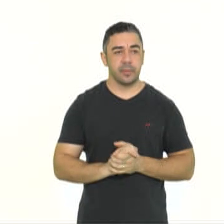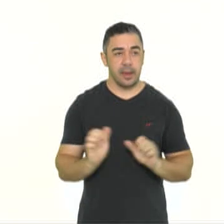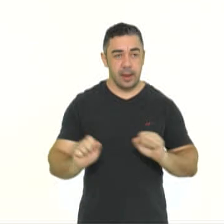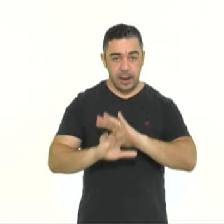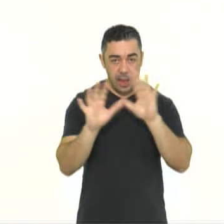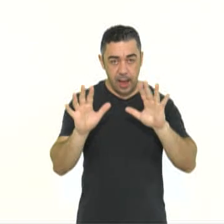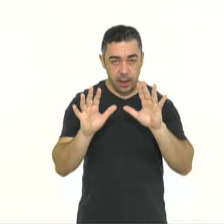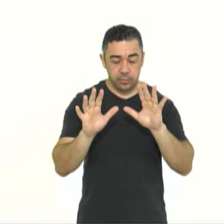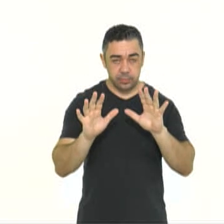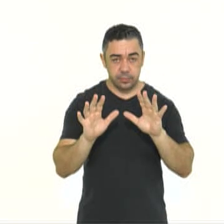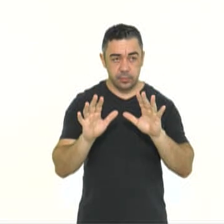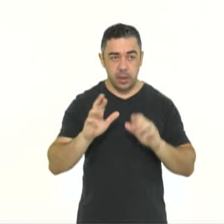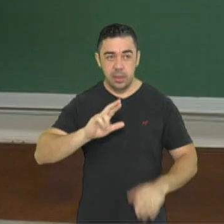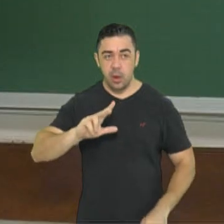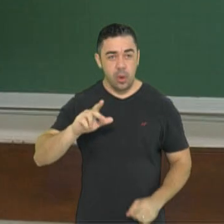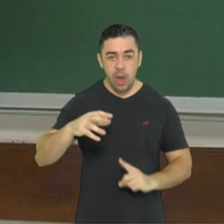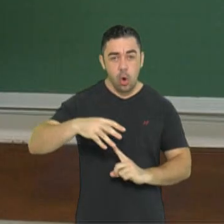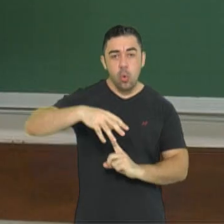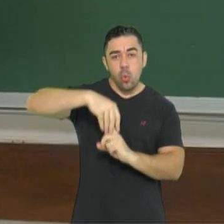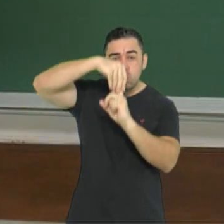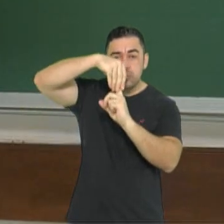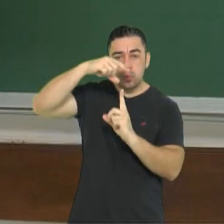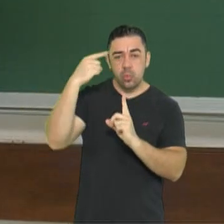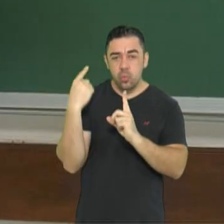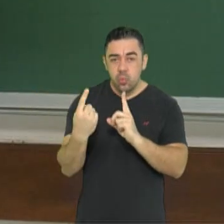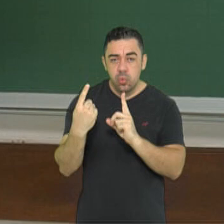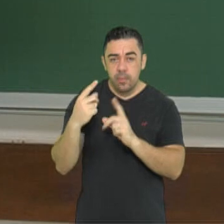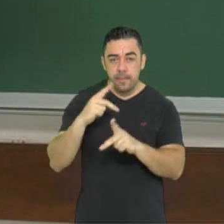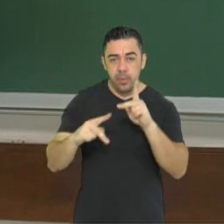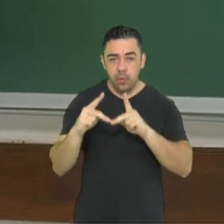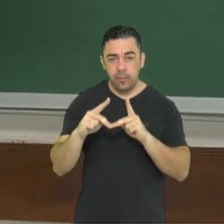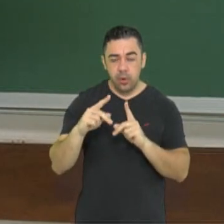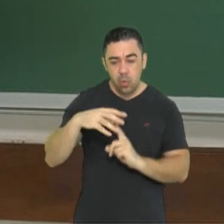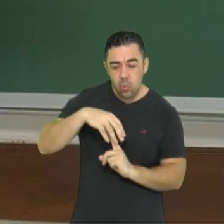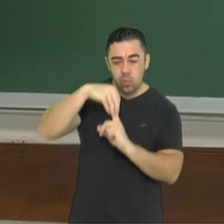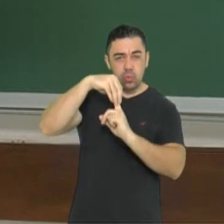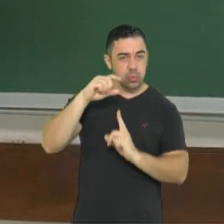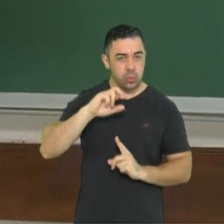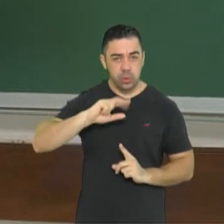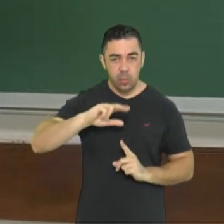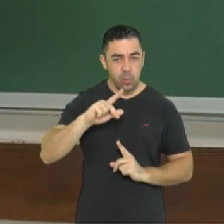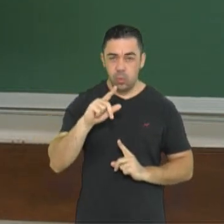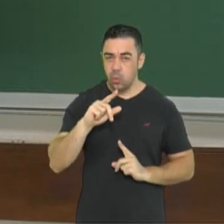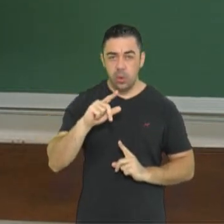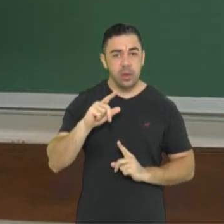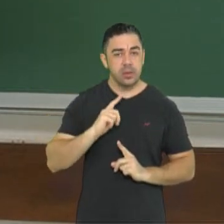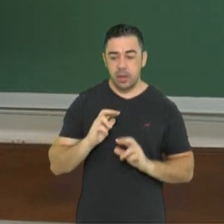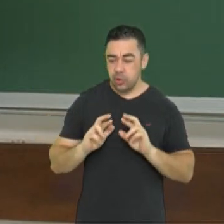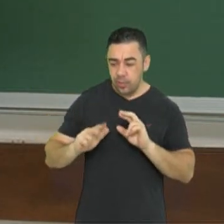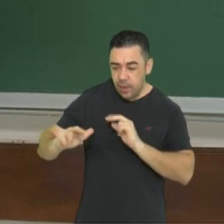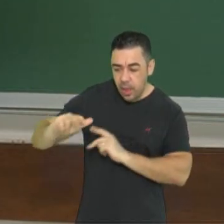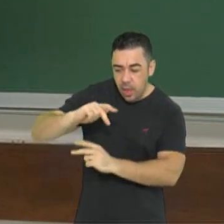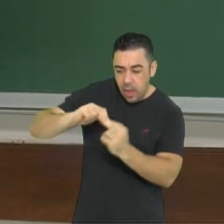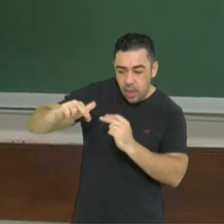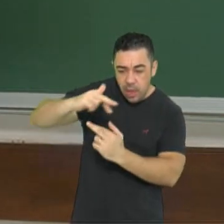para vocês. Não é um único povo. Os germânicos não são um único povo. Não é um único povo. São vários